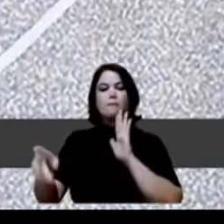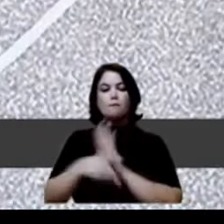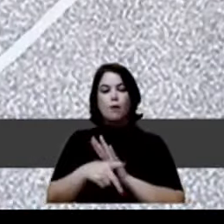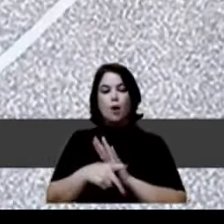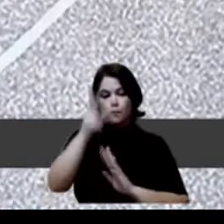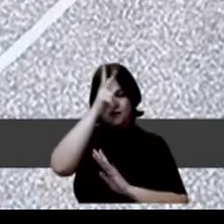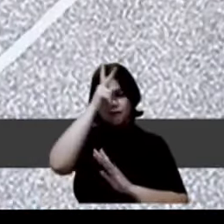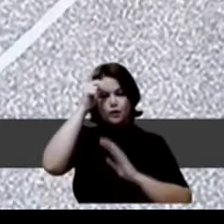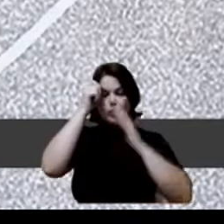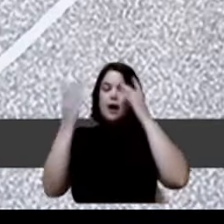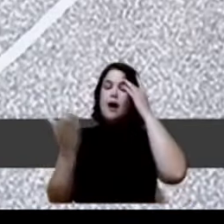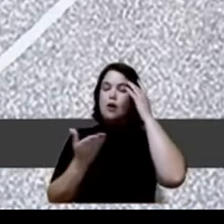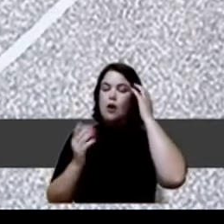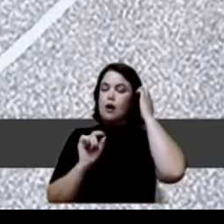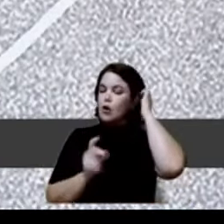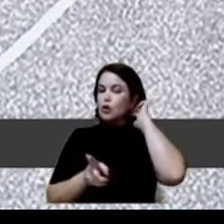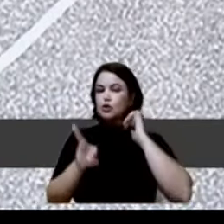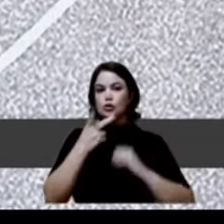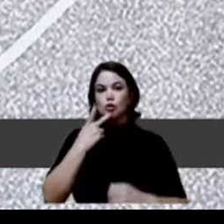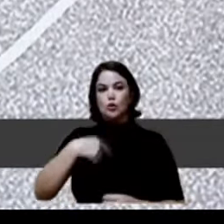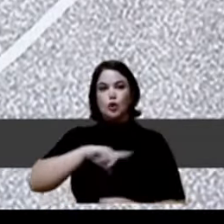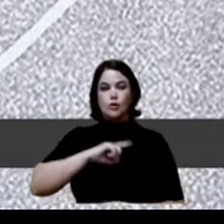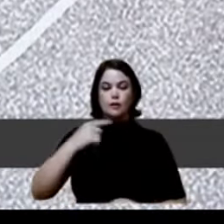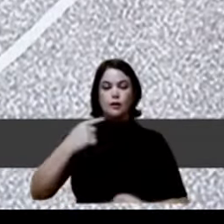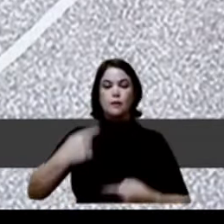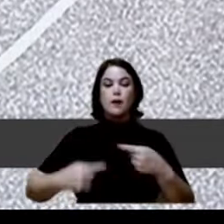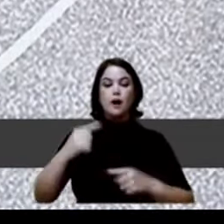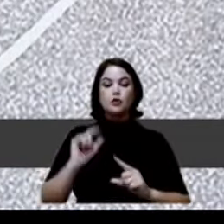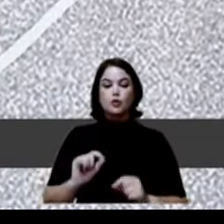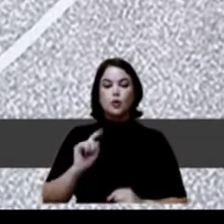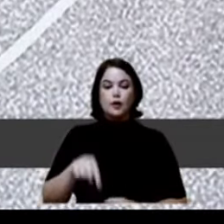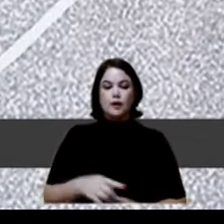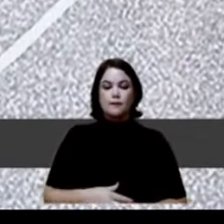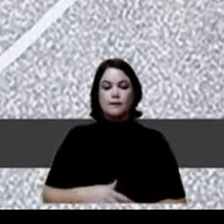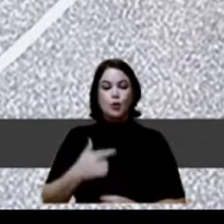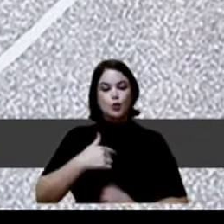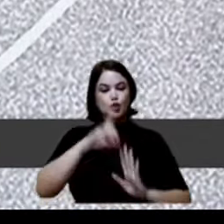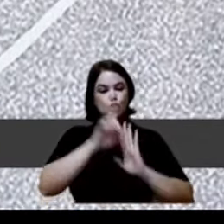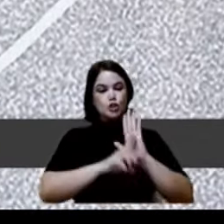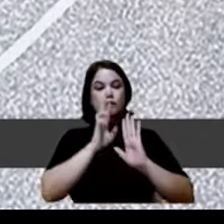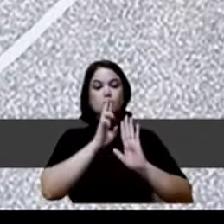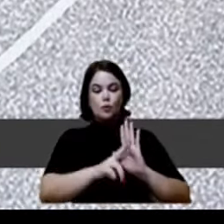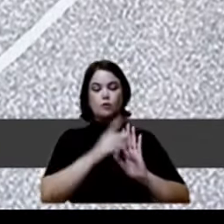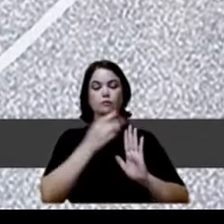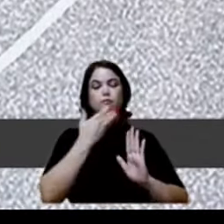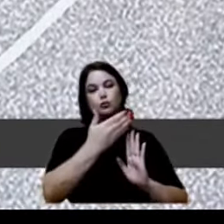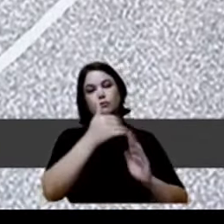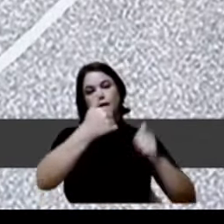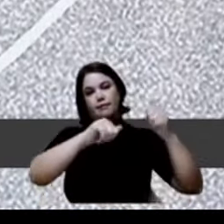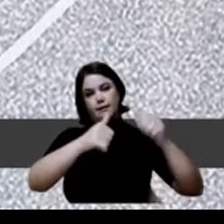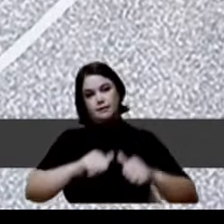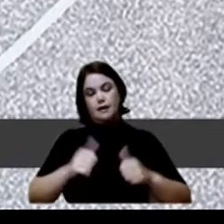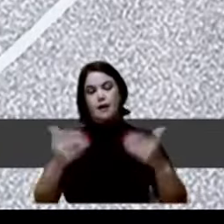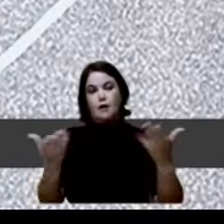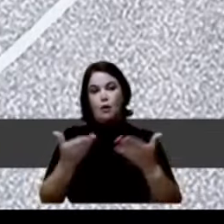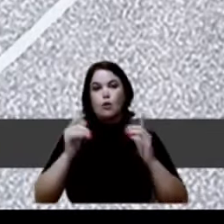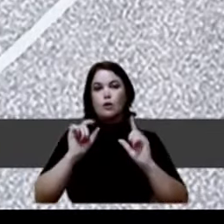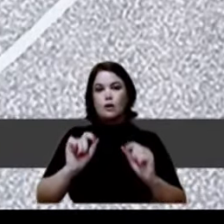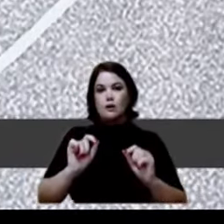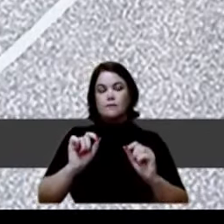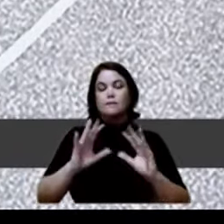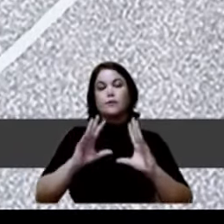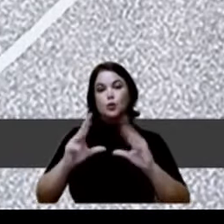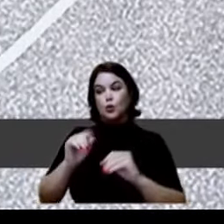dar sequência aqui ao nosso debate. O seu pedido de direito de resposta sendo analisado. Enquanto isso, a pergunta do candidato